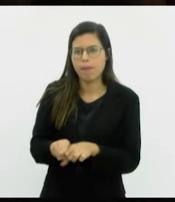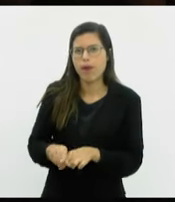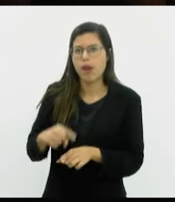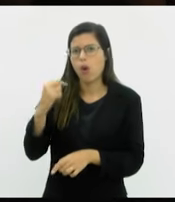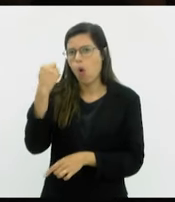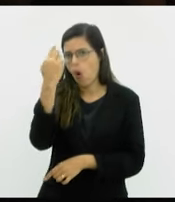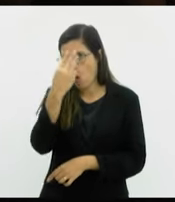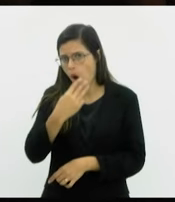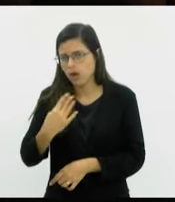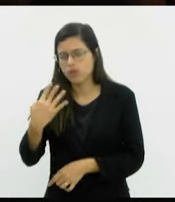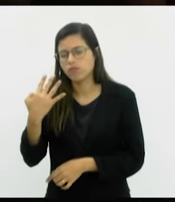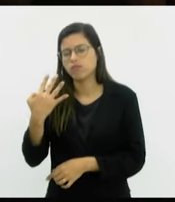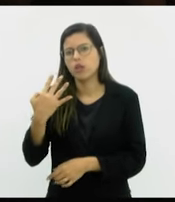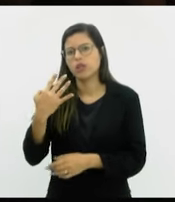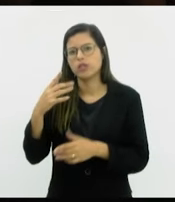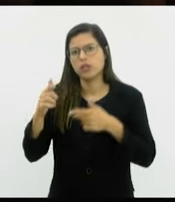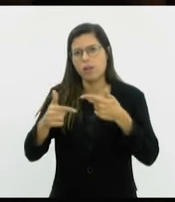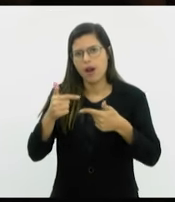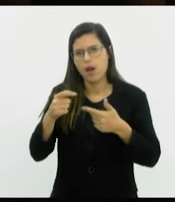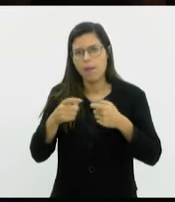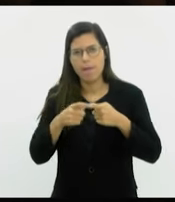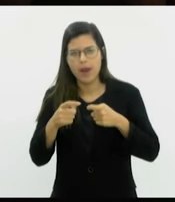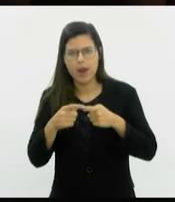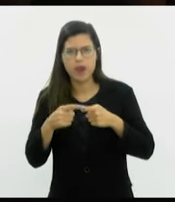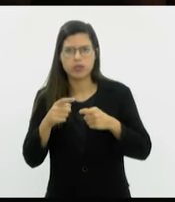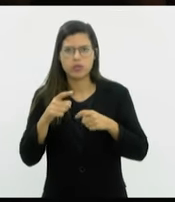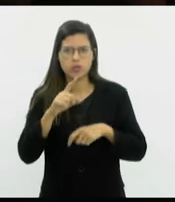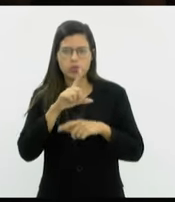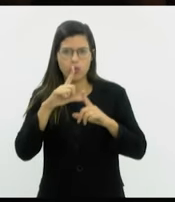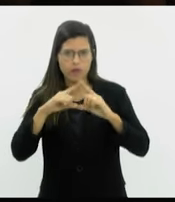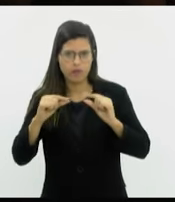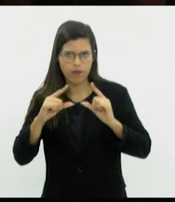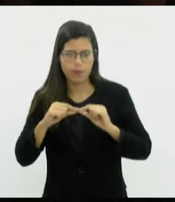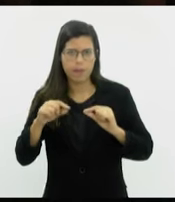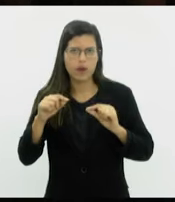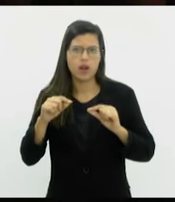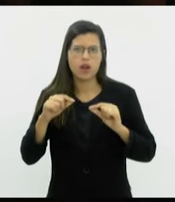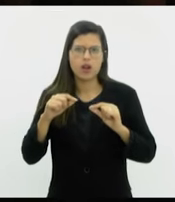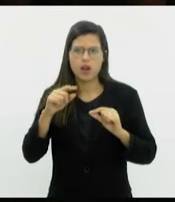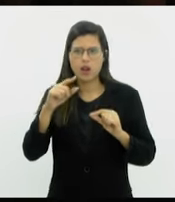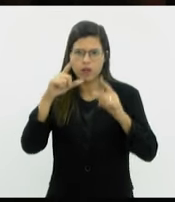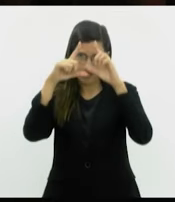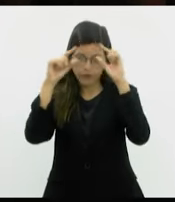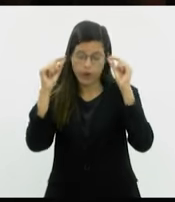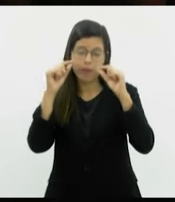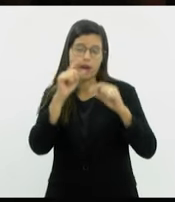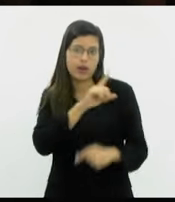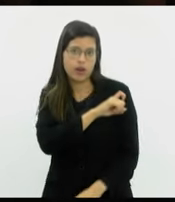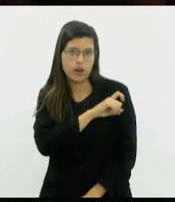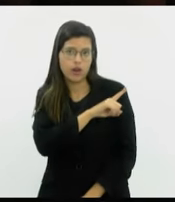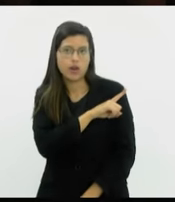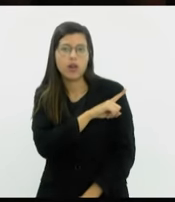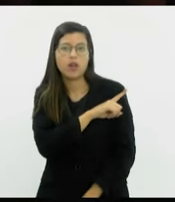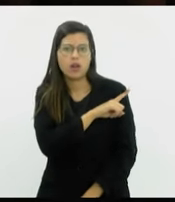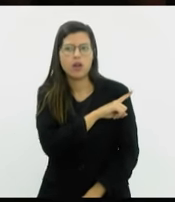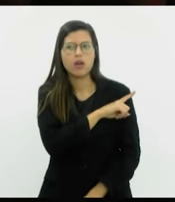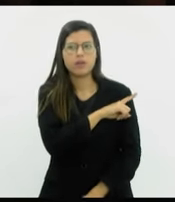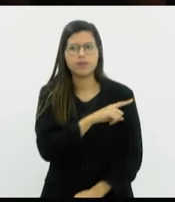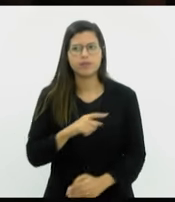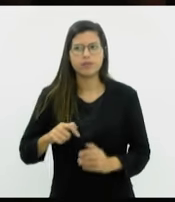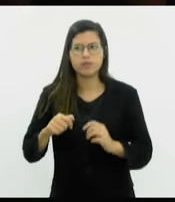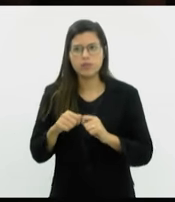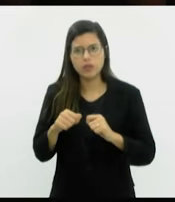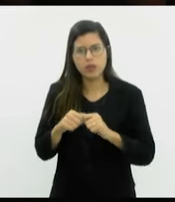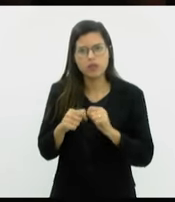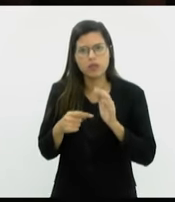enfermeira, de assistentes, enfim, de agentes comunitários de saúde, para que se faça a identificação das